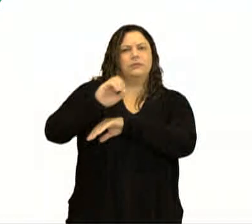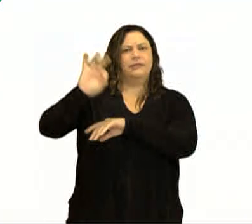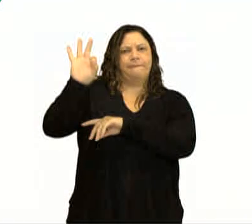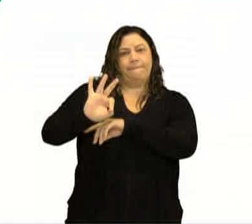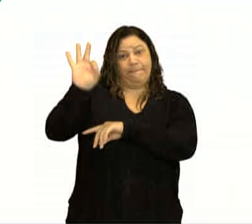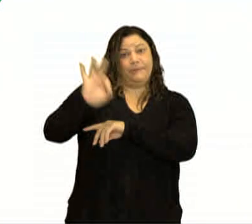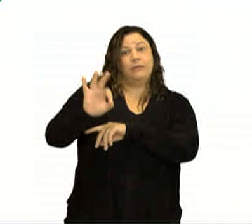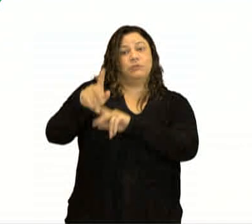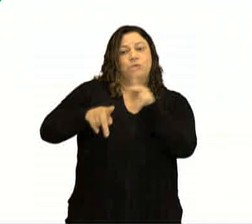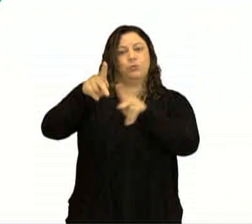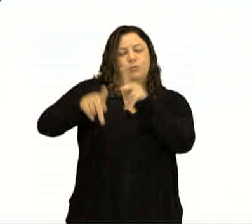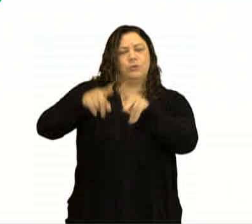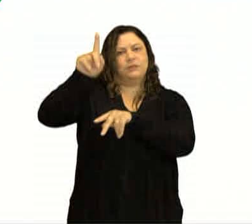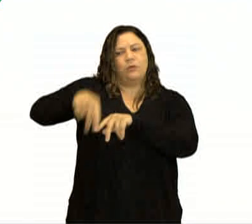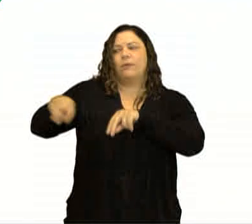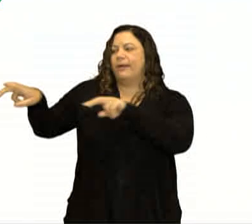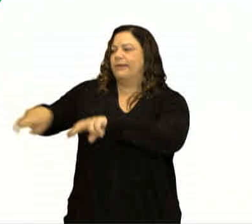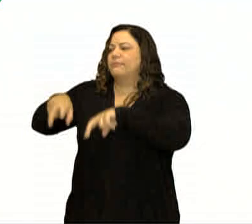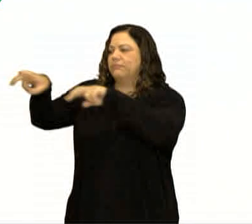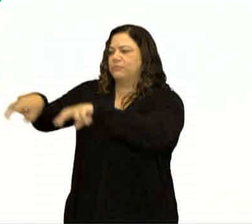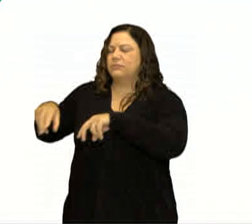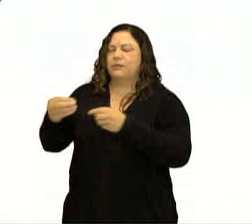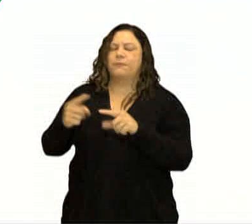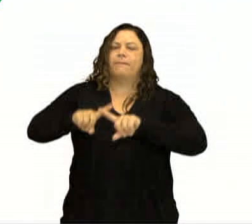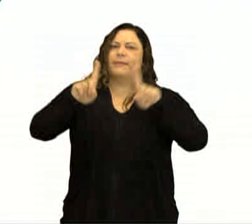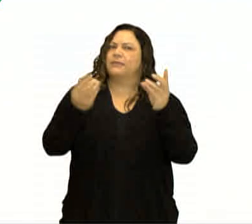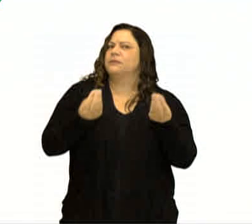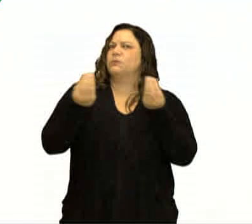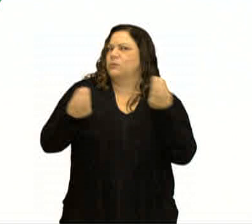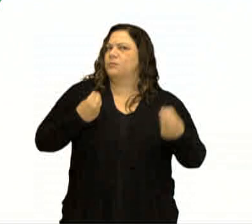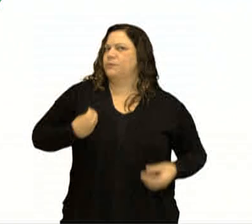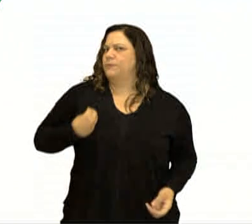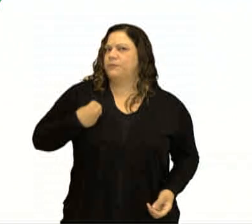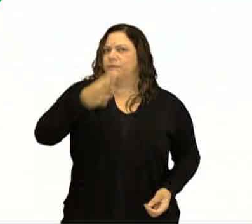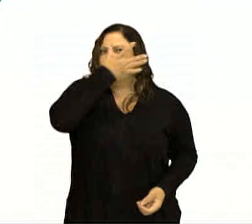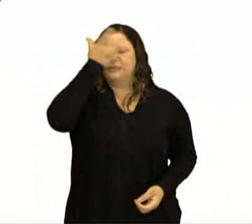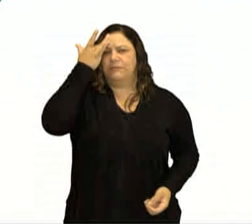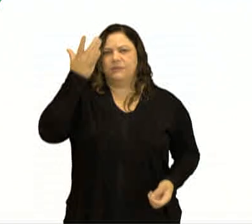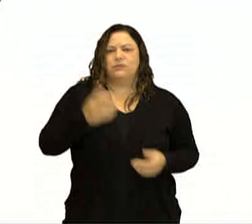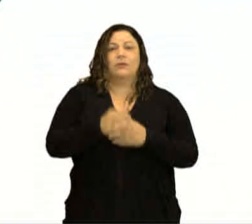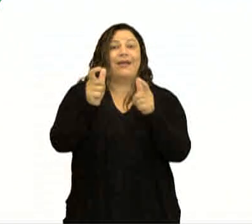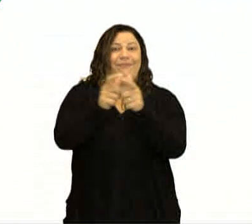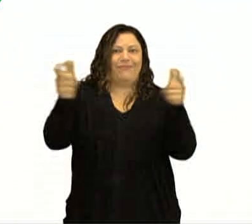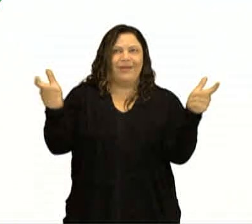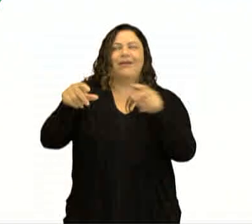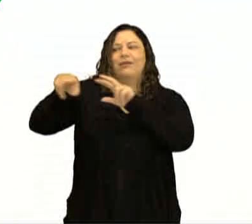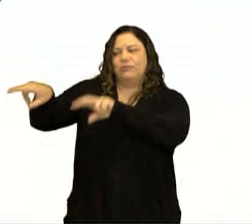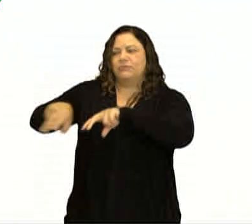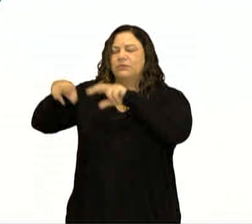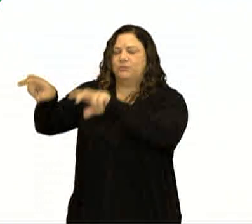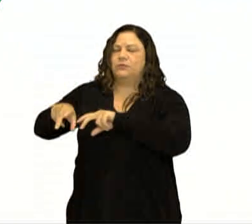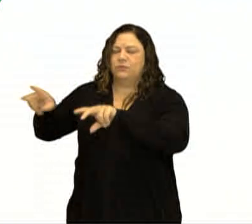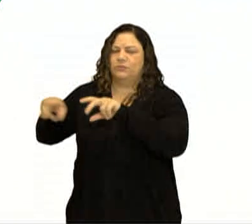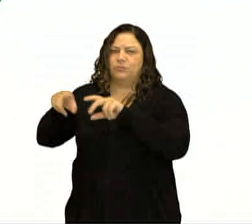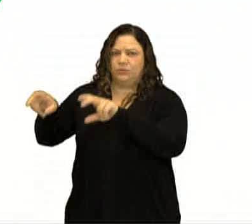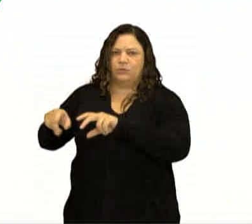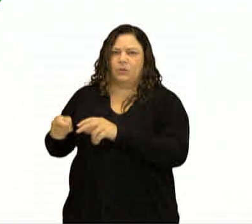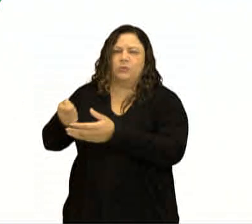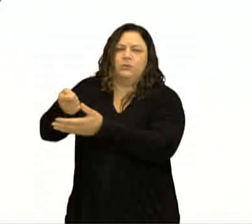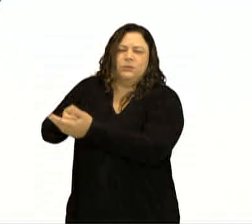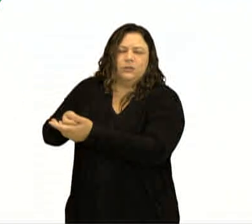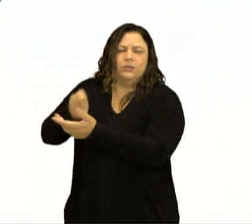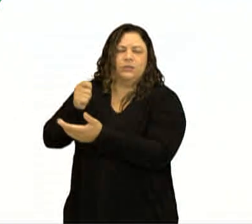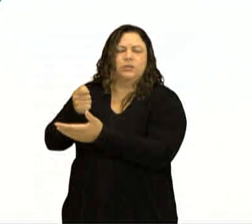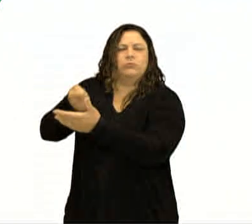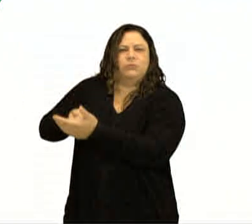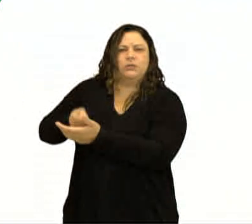era rural. Como viviam essas pessoas? A maioria dos camponeses era explorada por seus senhores e pagavam